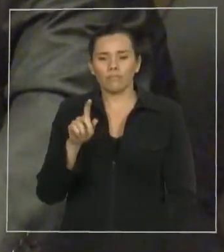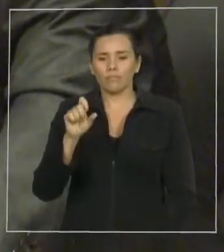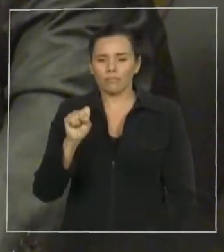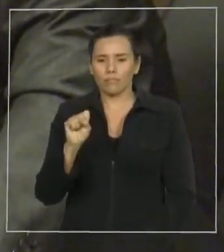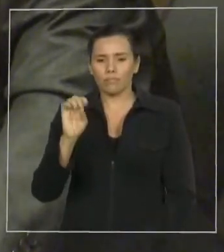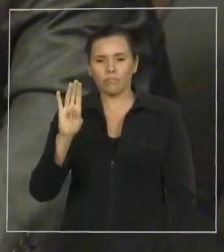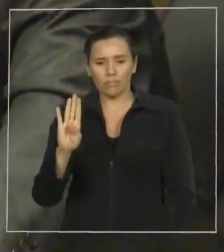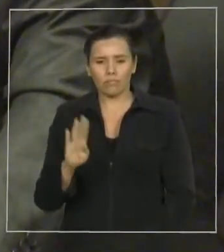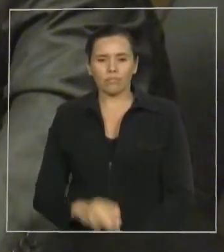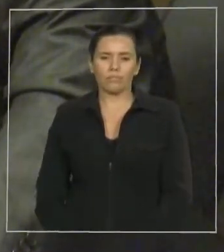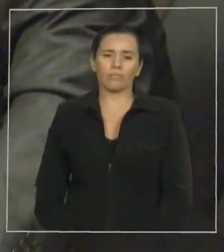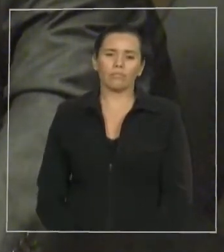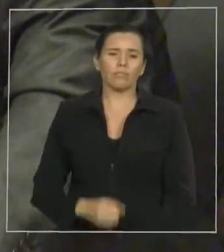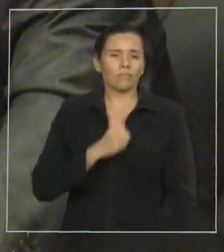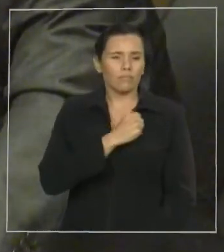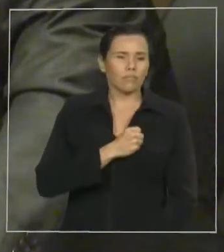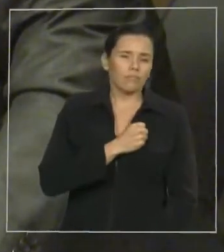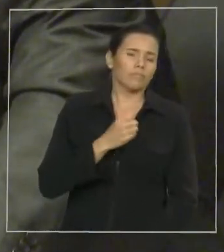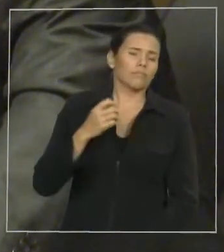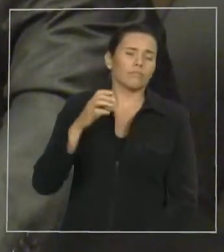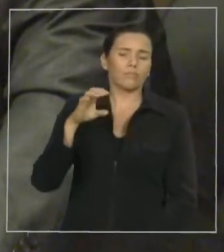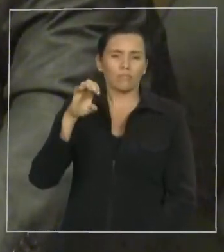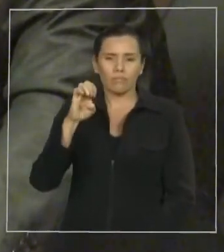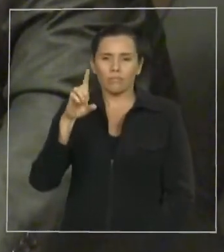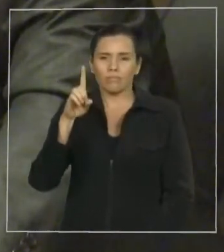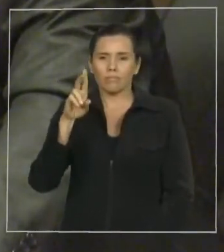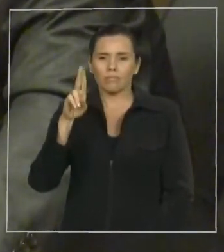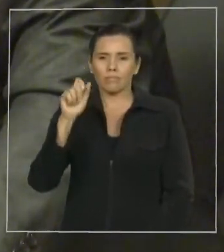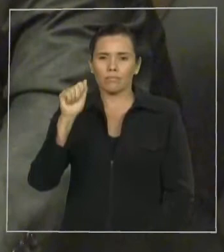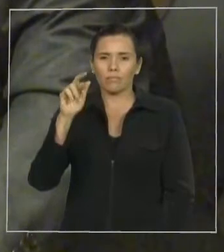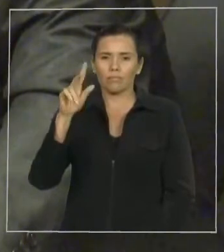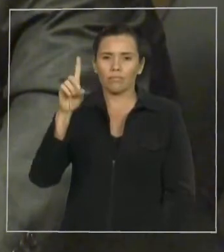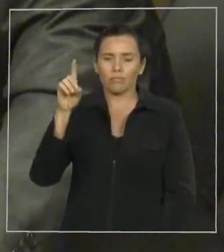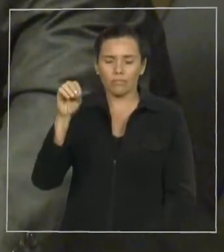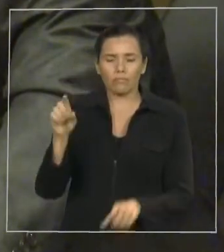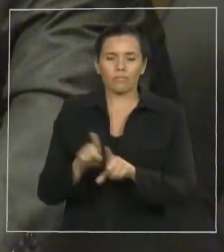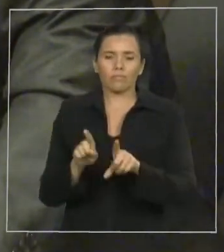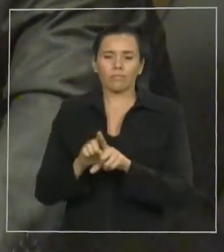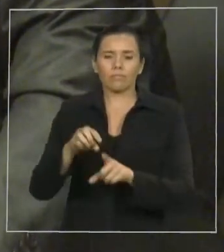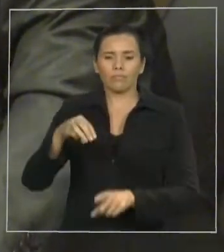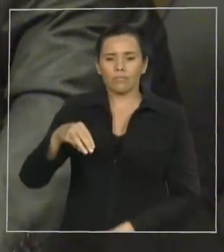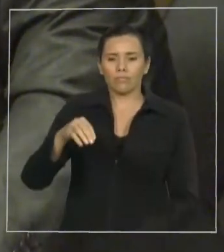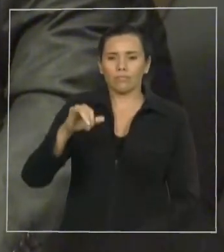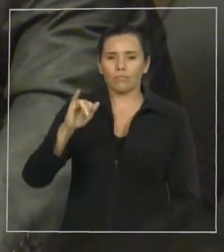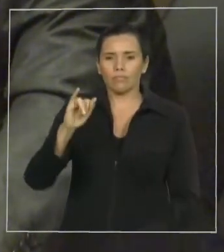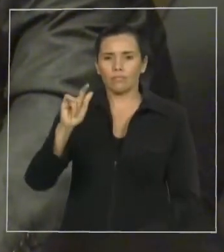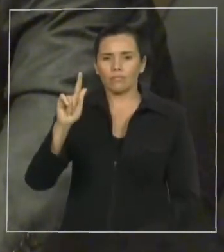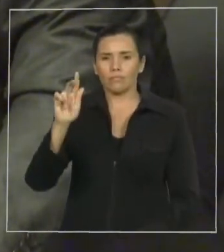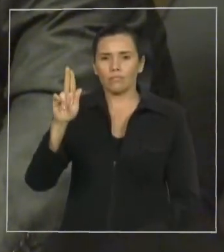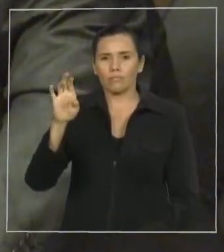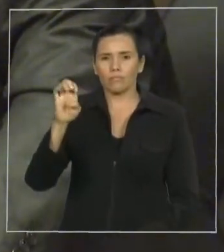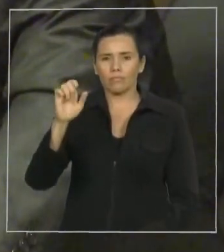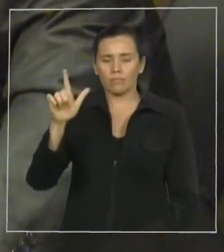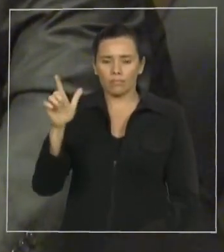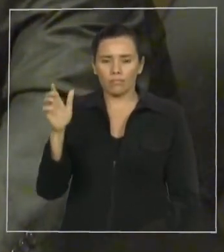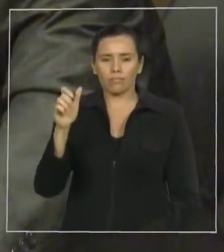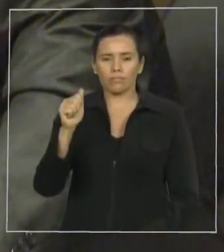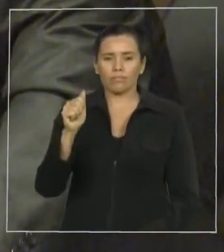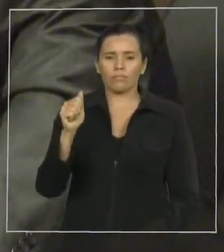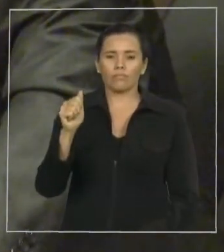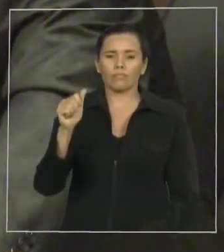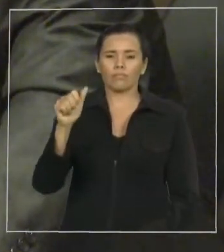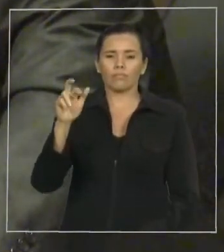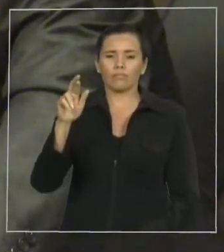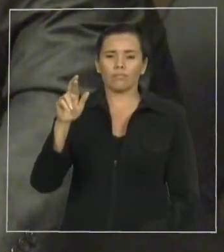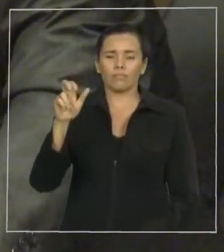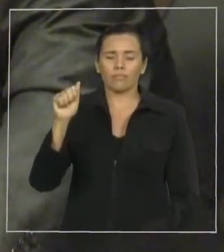Eduardo Campos, a convite do saudoso Miguel Arraes, o prefeito Luciano tem trilhado de forma